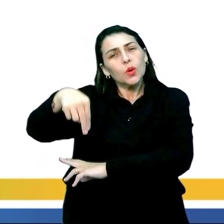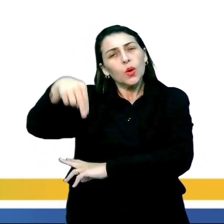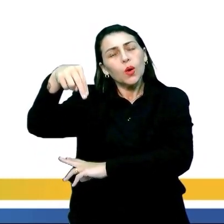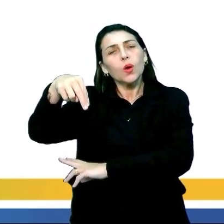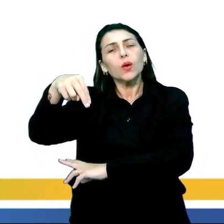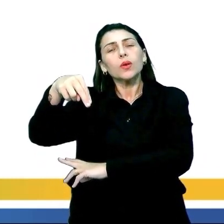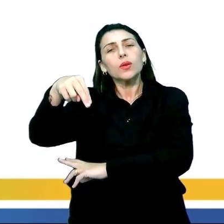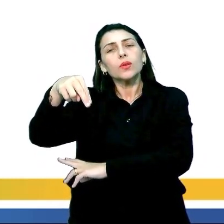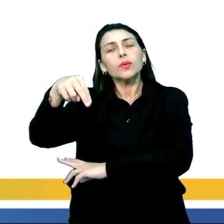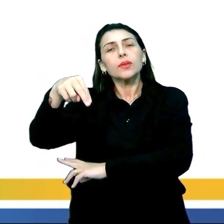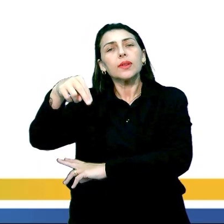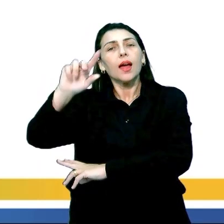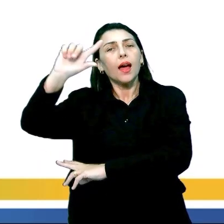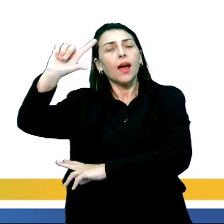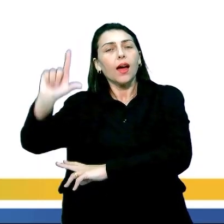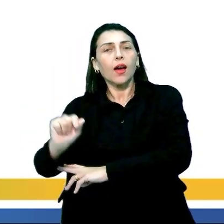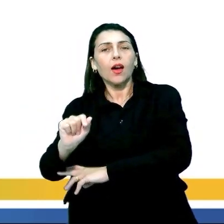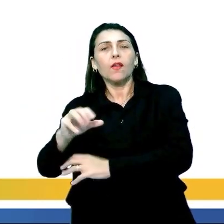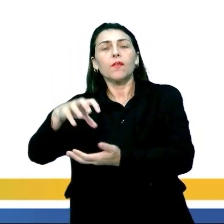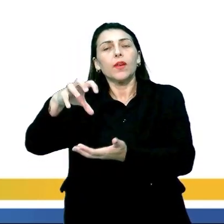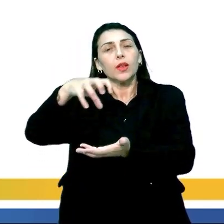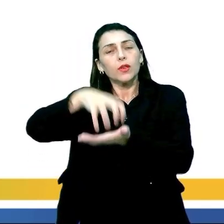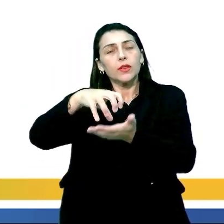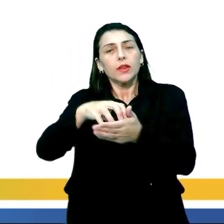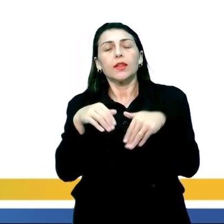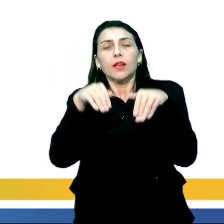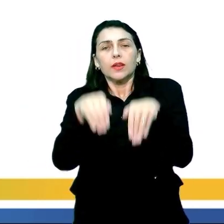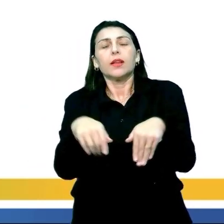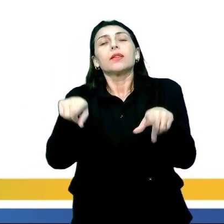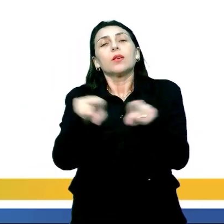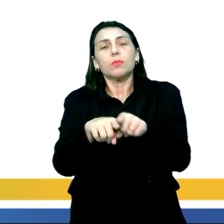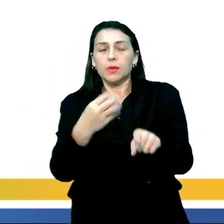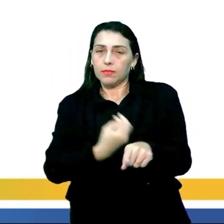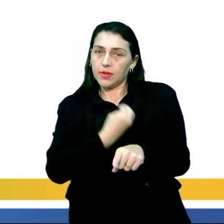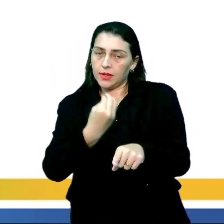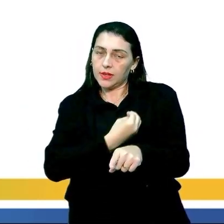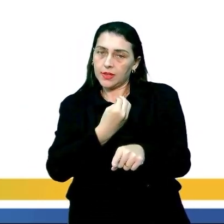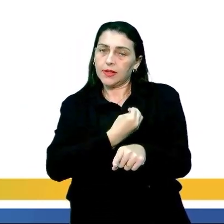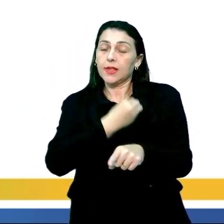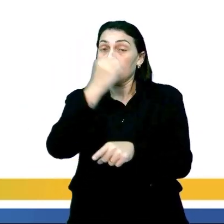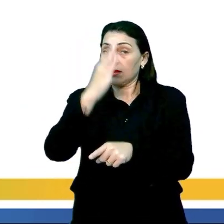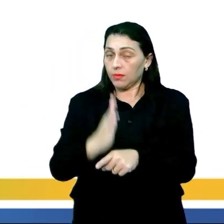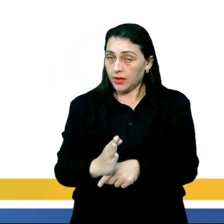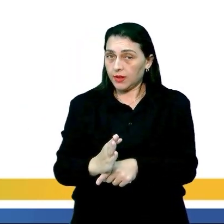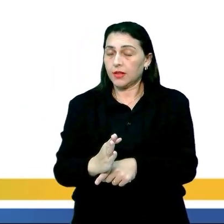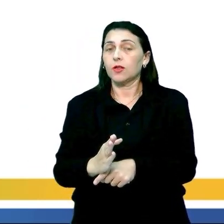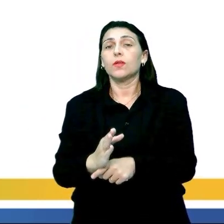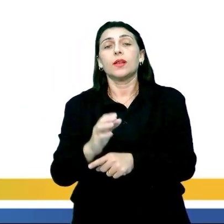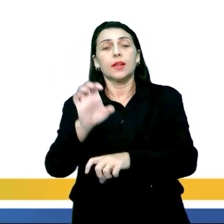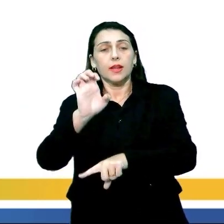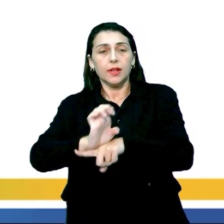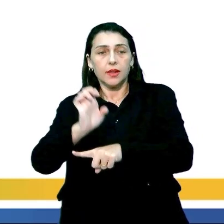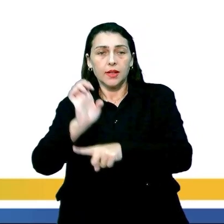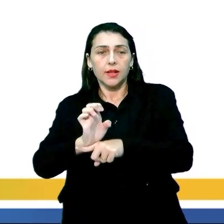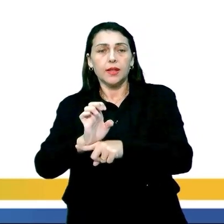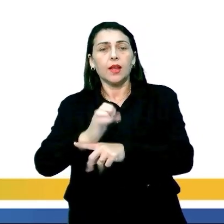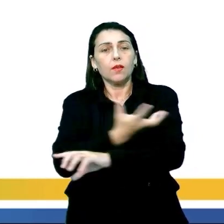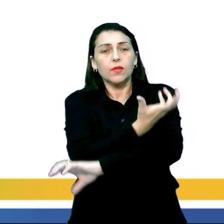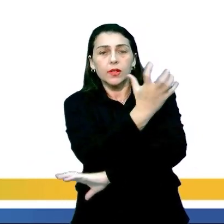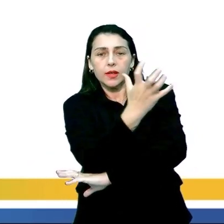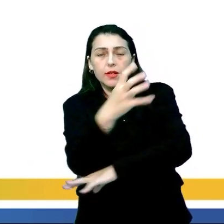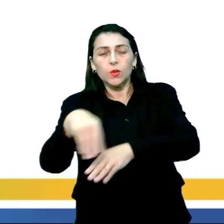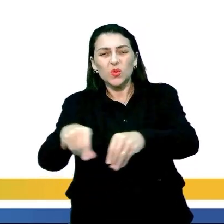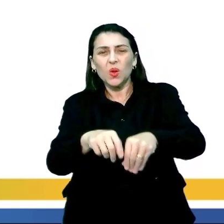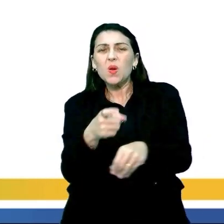da Austrália também está presente no território brasileiro. Letra E. A vegetação dos